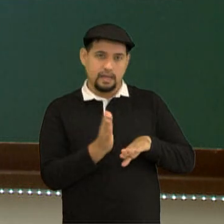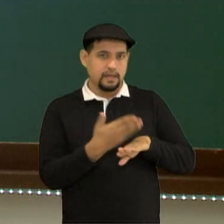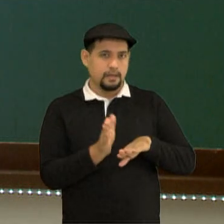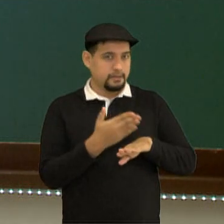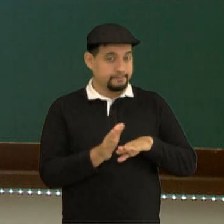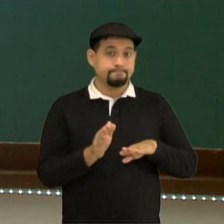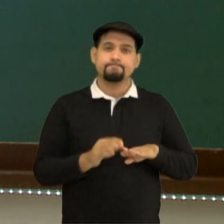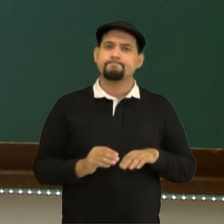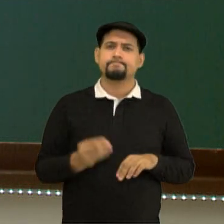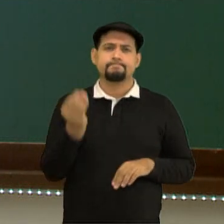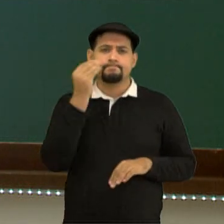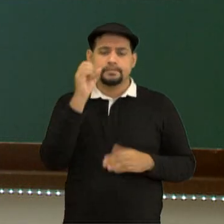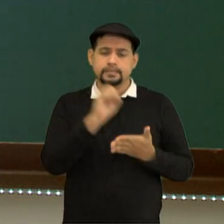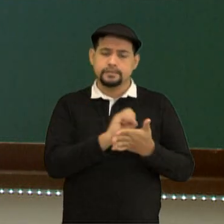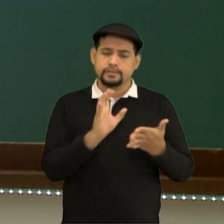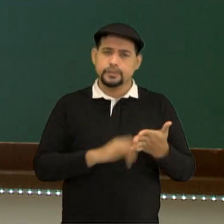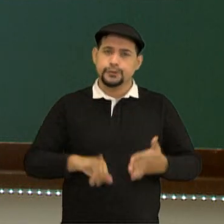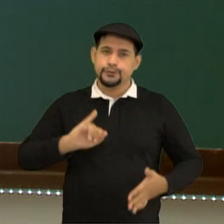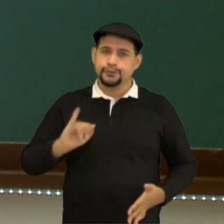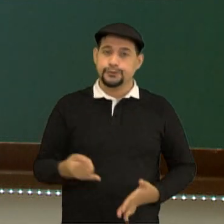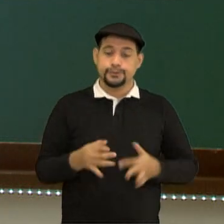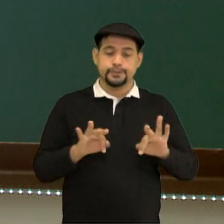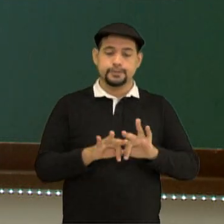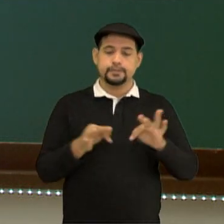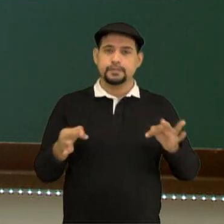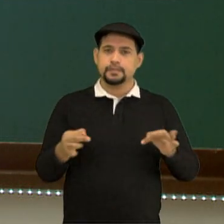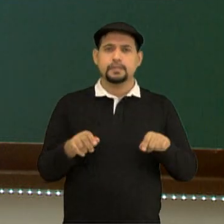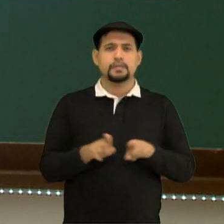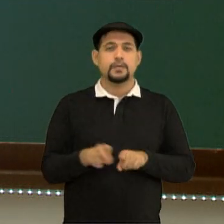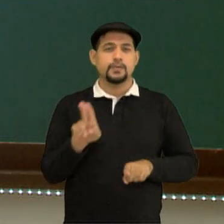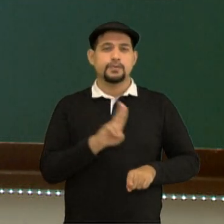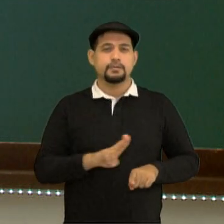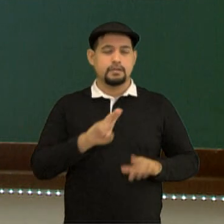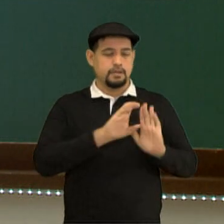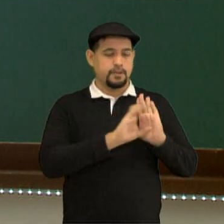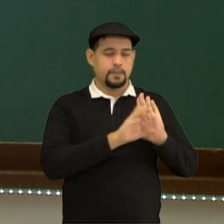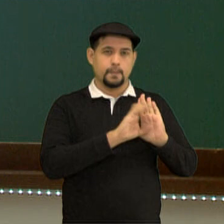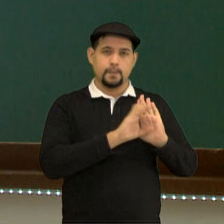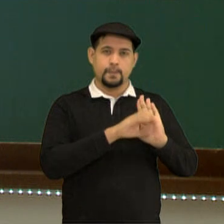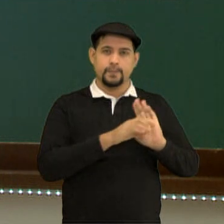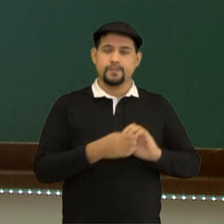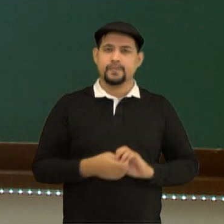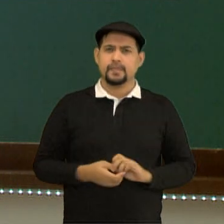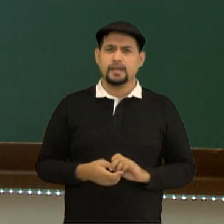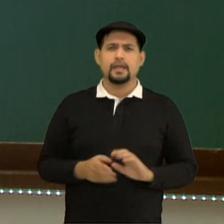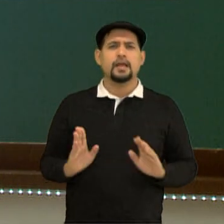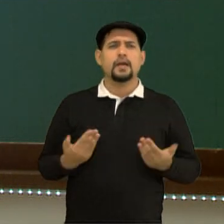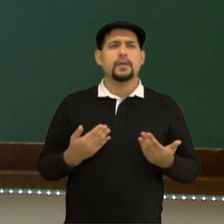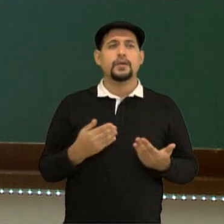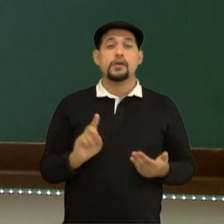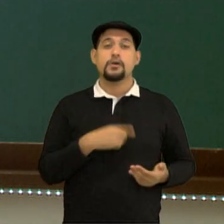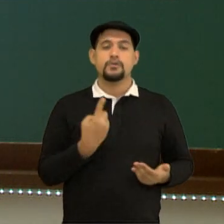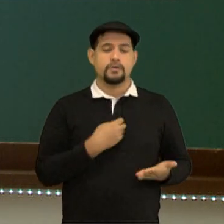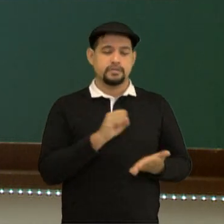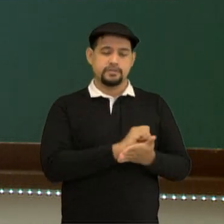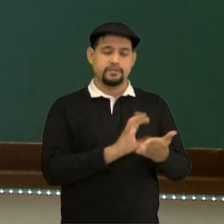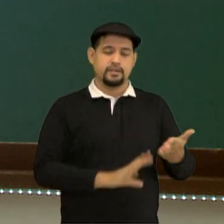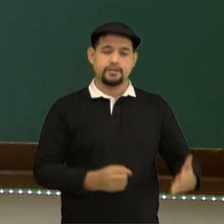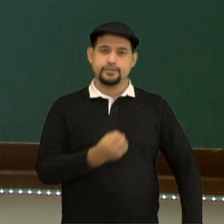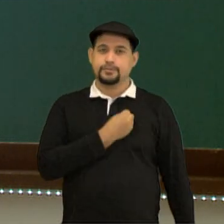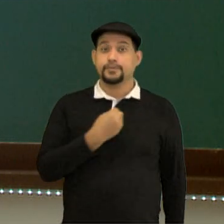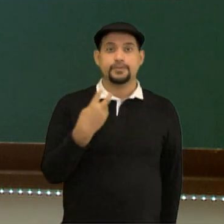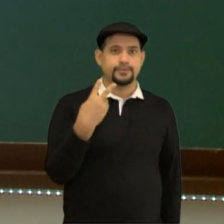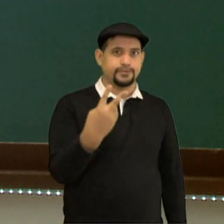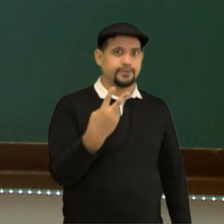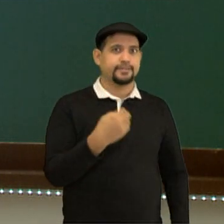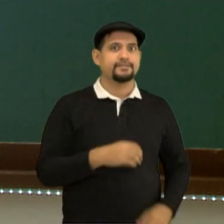mais. Procurem outros exercícios de juros simples para vocês aplicarem esses conceitos. Agora vamos para o nosso exercício 2, o nosso